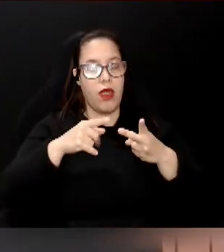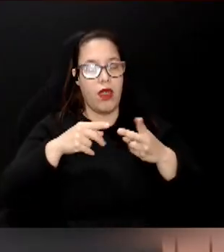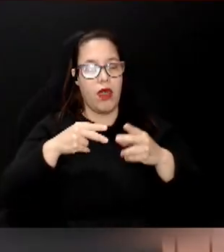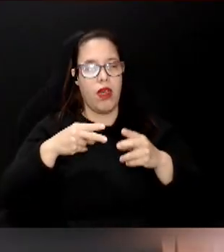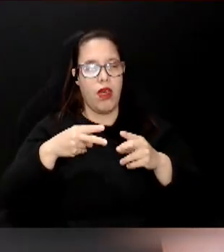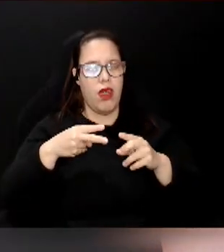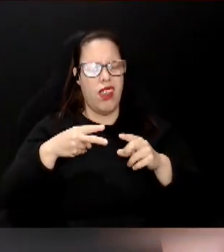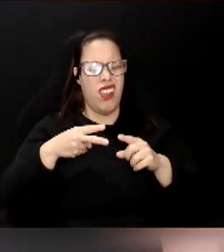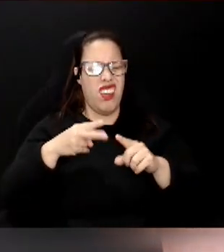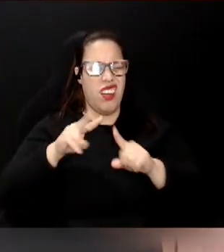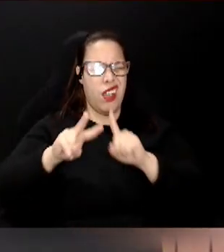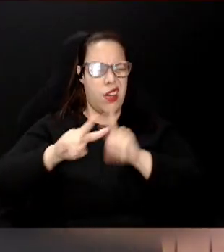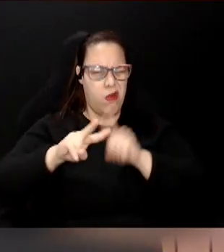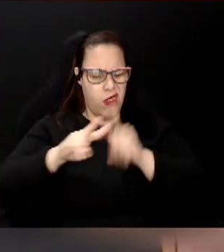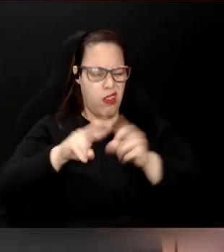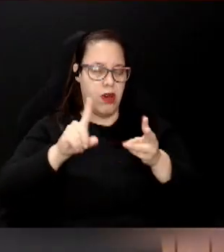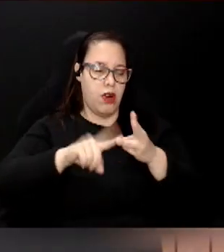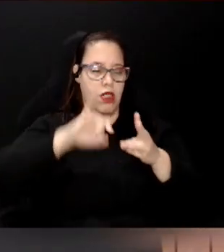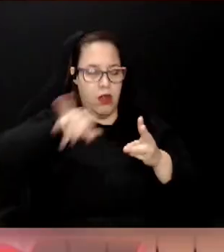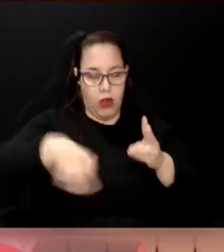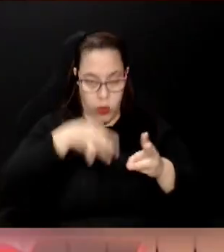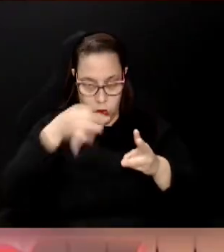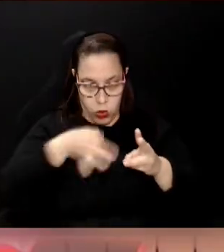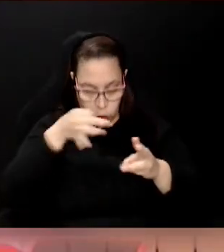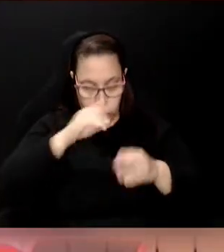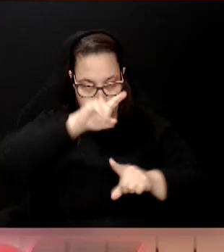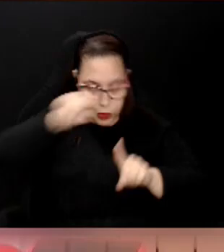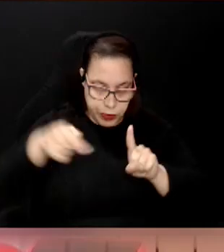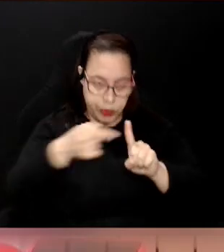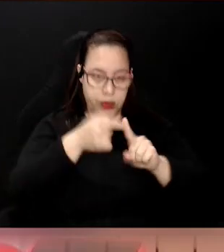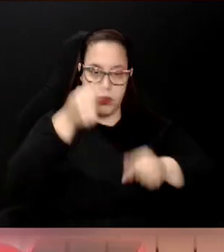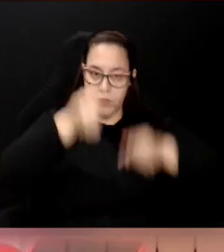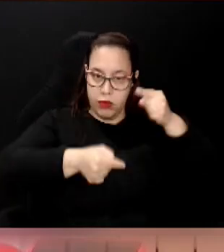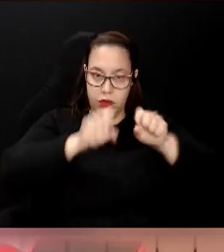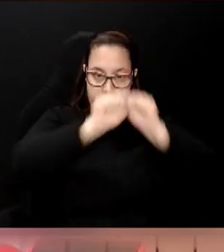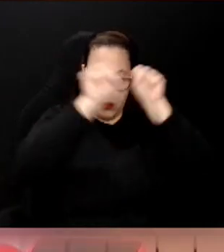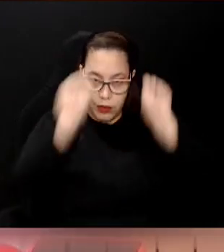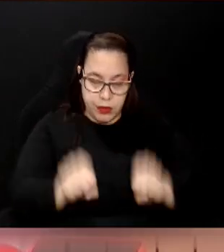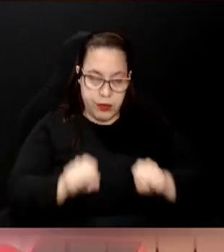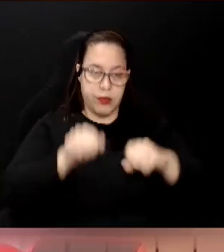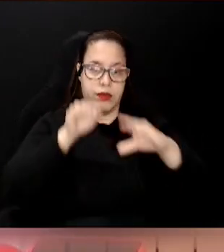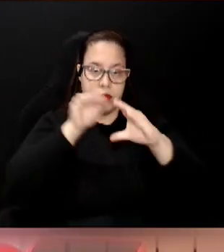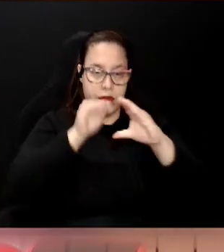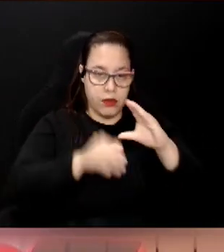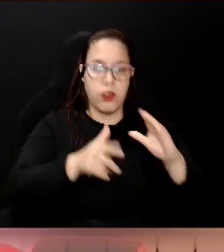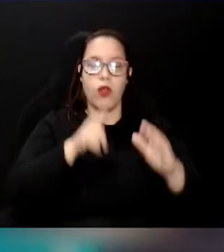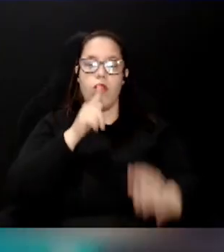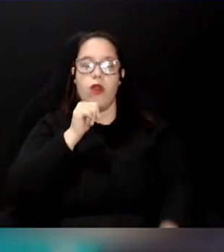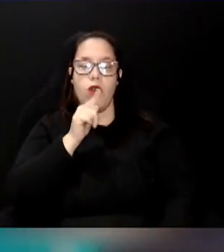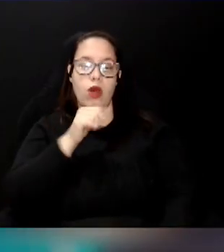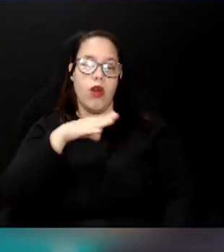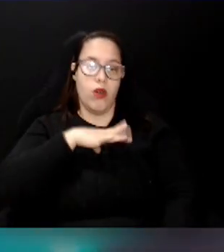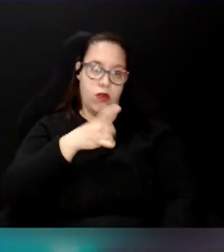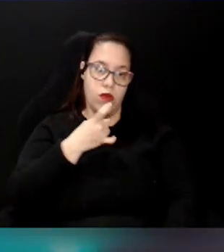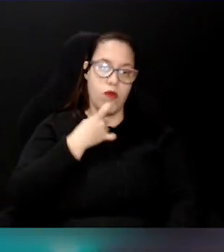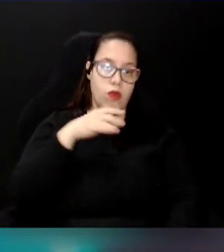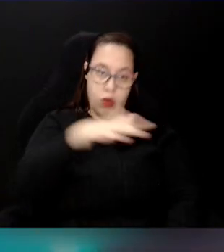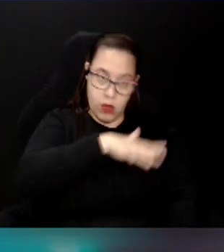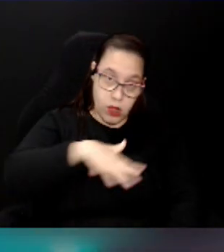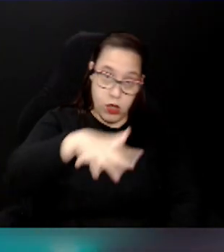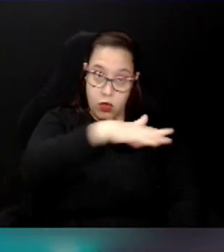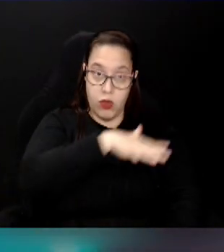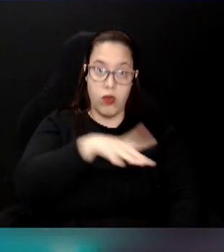O evento teve como objetivo discutir o sistema de abastecimento de água de Campinas e região, tema que, segundo